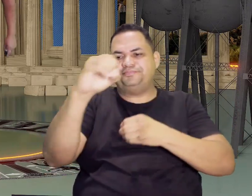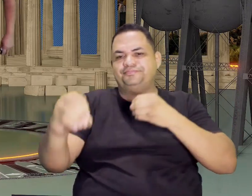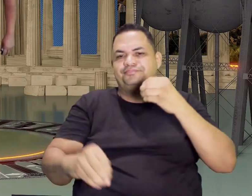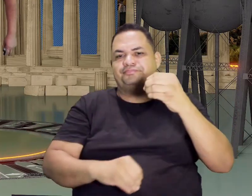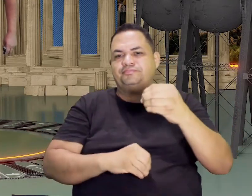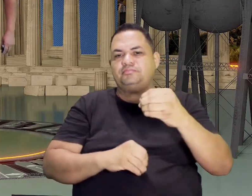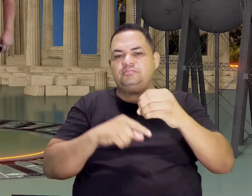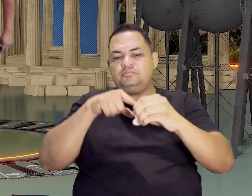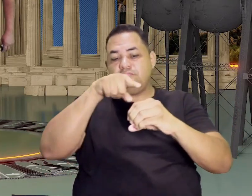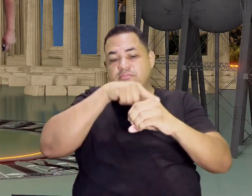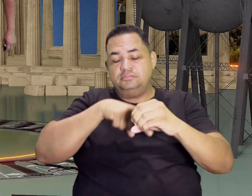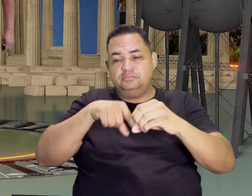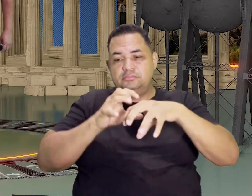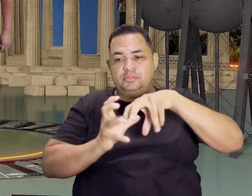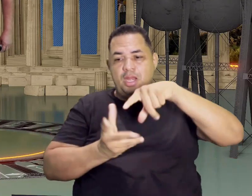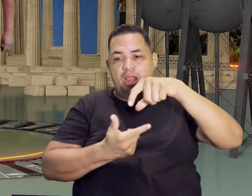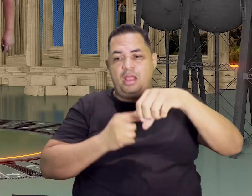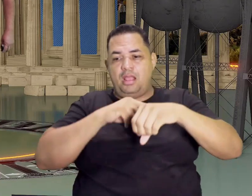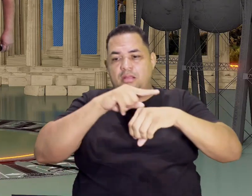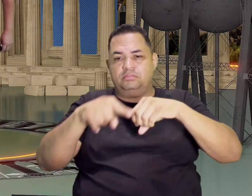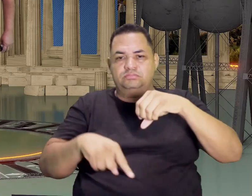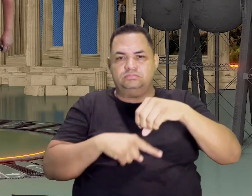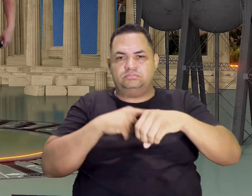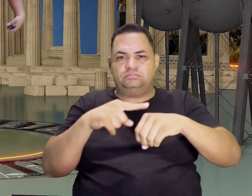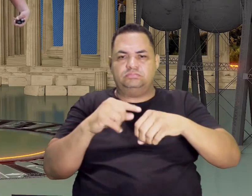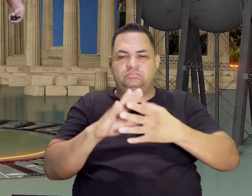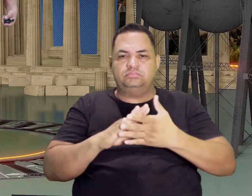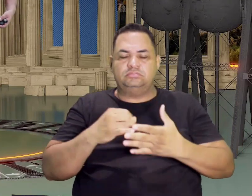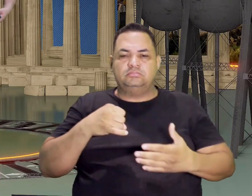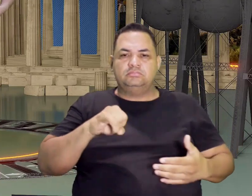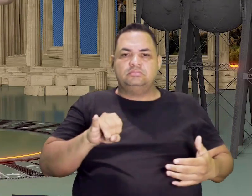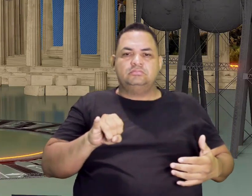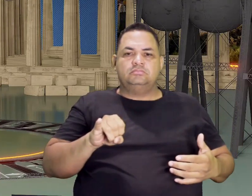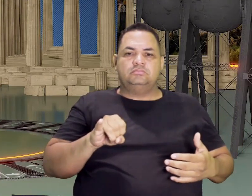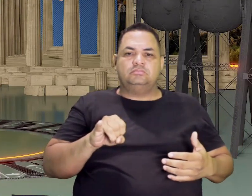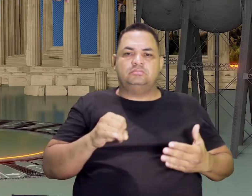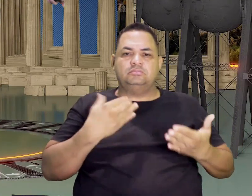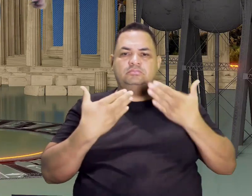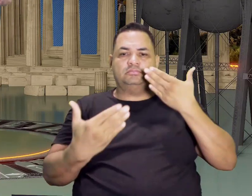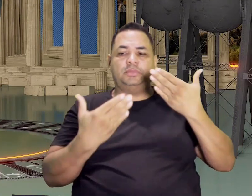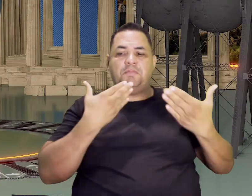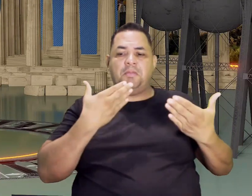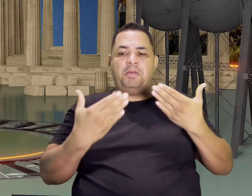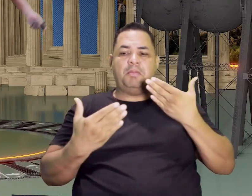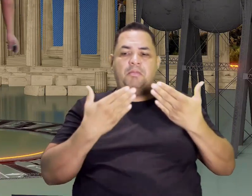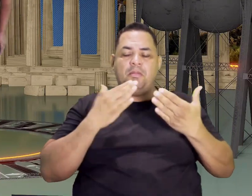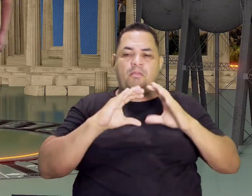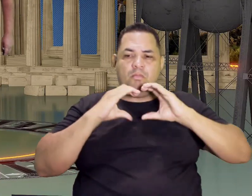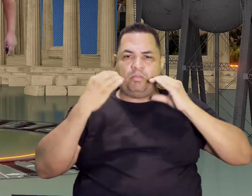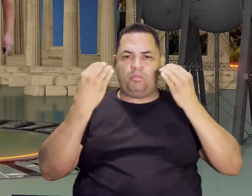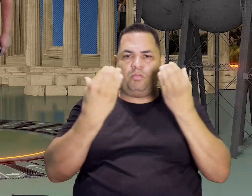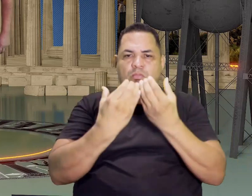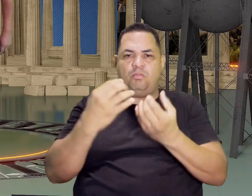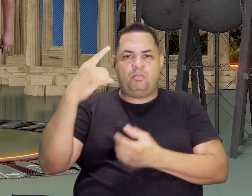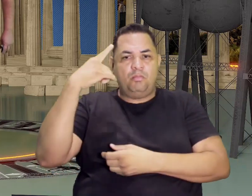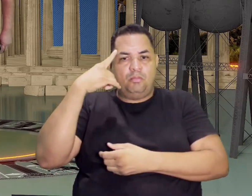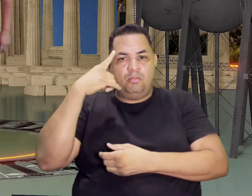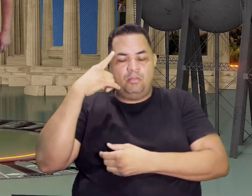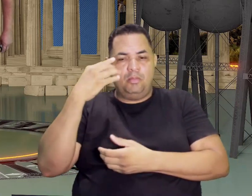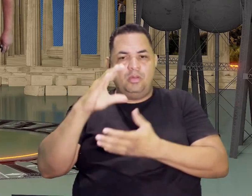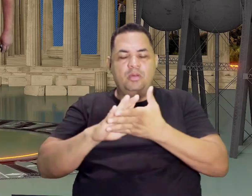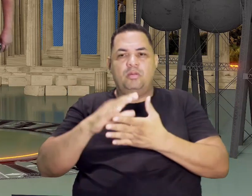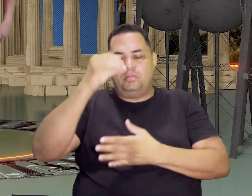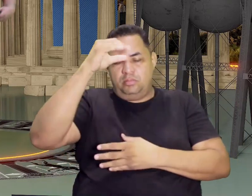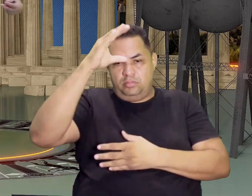e giram em seu torno, inclusive o Sol. Se o debate em si, na comunidade de pensamento do conhecimento